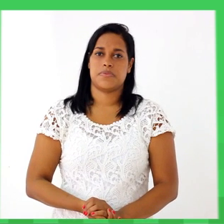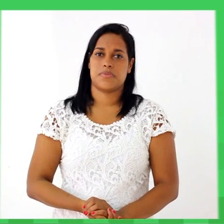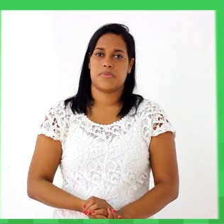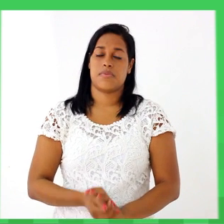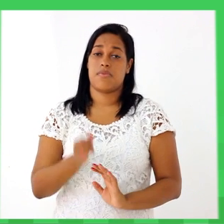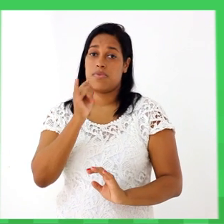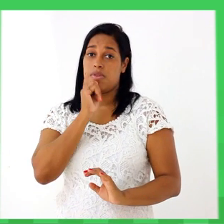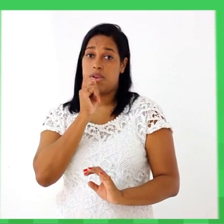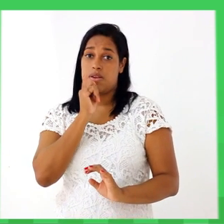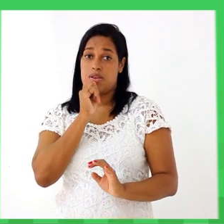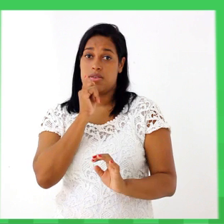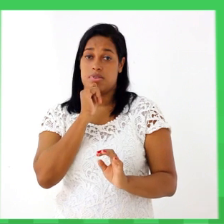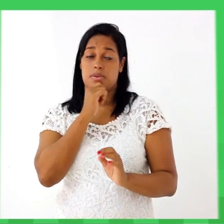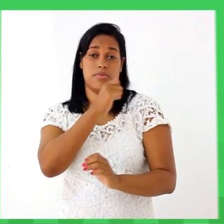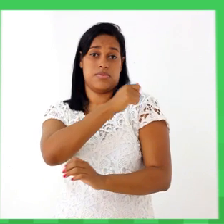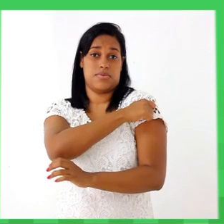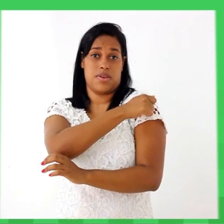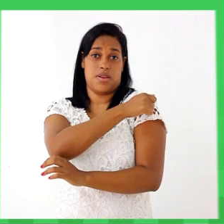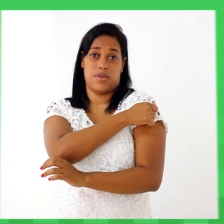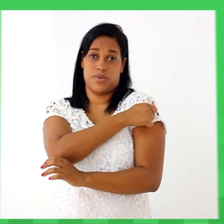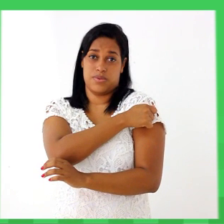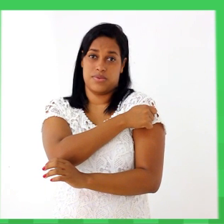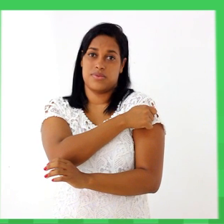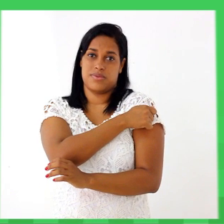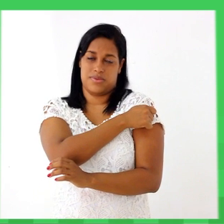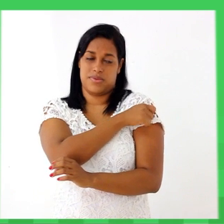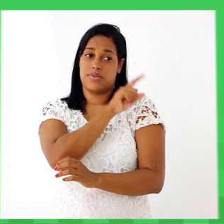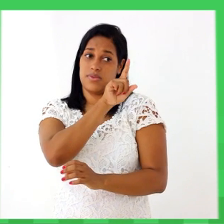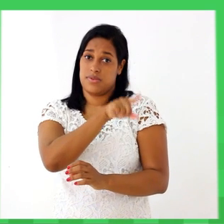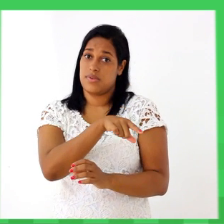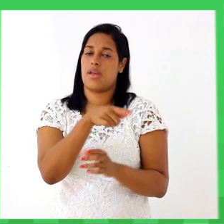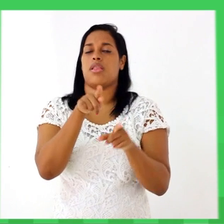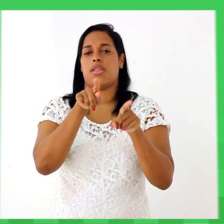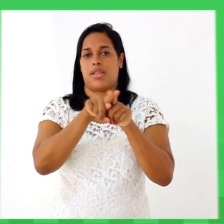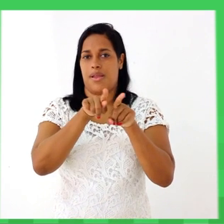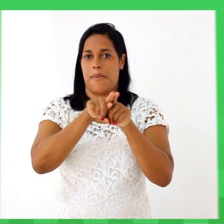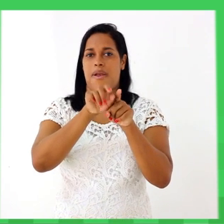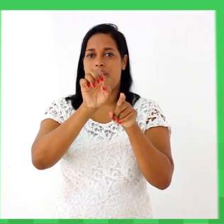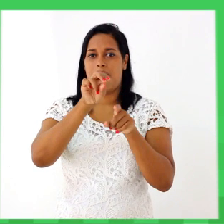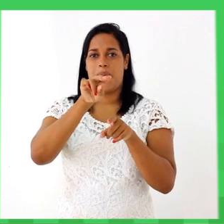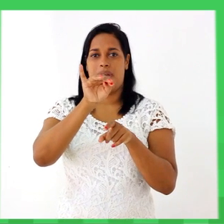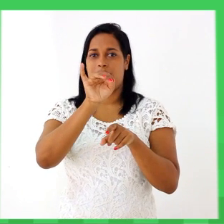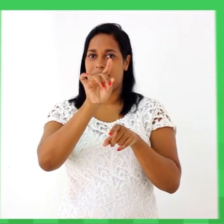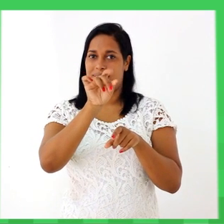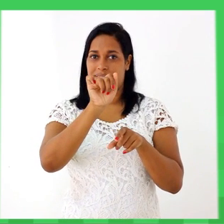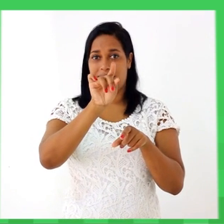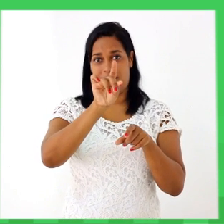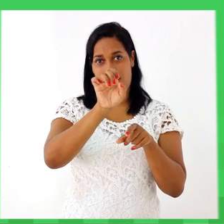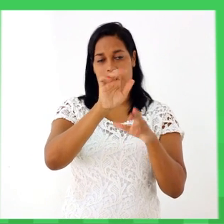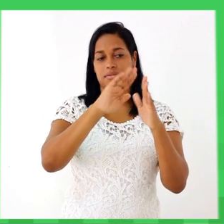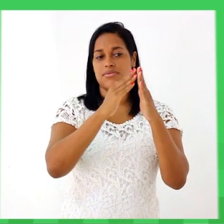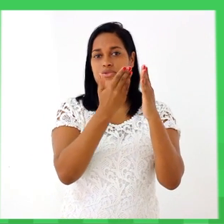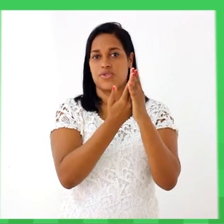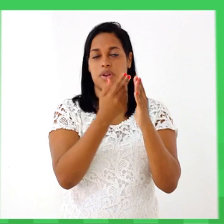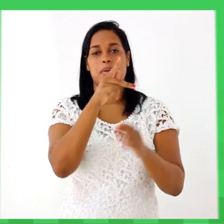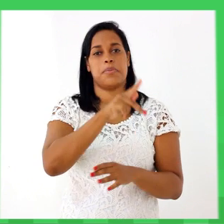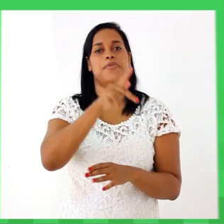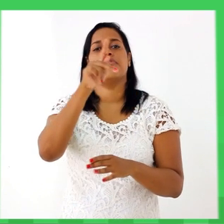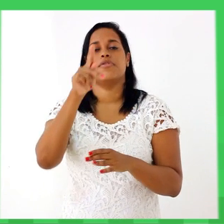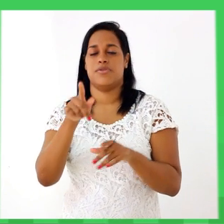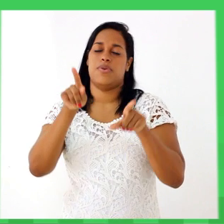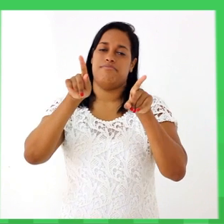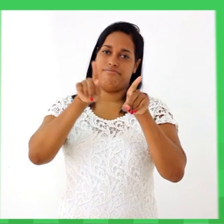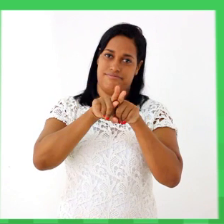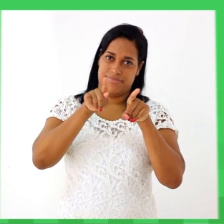Dando exemplo aqui de alunos. Alunos é uma entidade, sim. Outras entidades de escola. Professor é